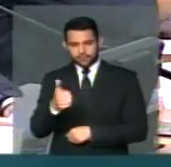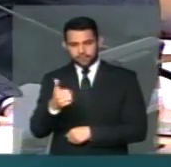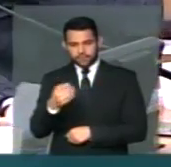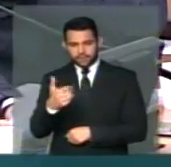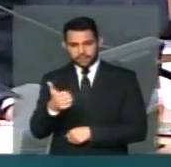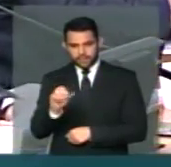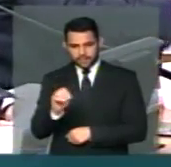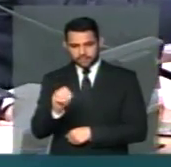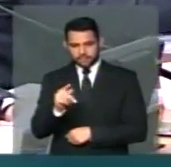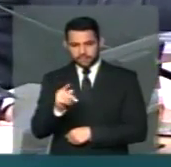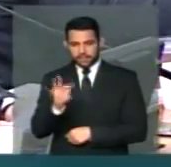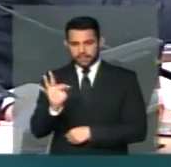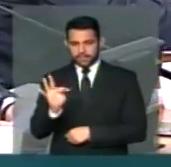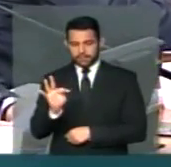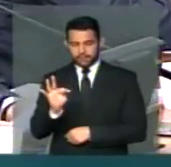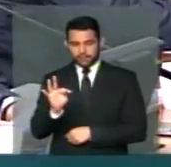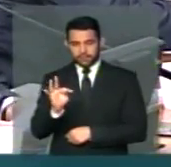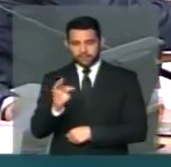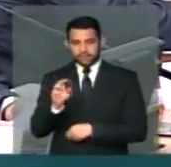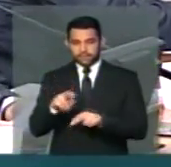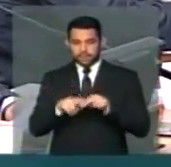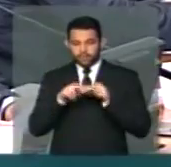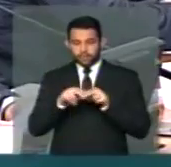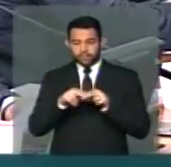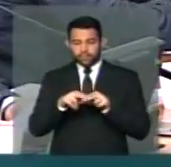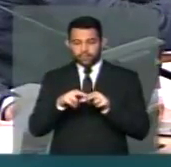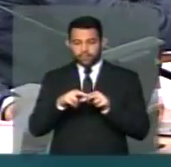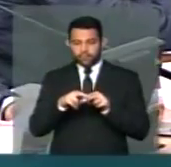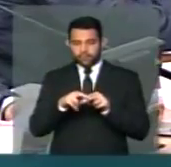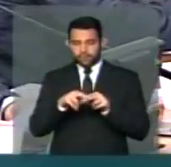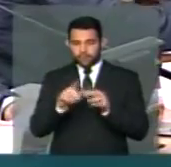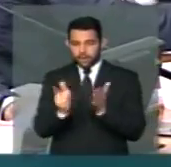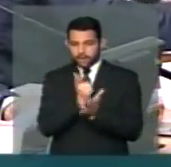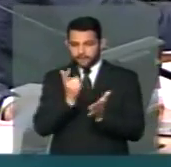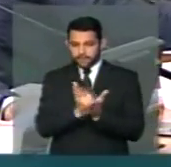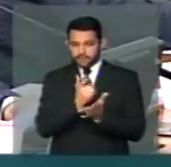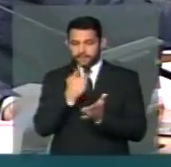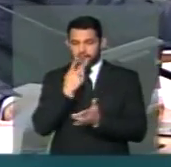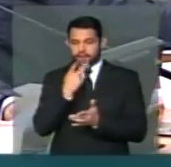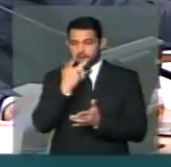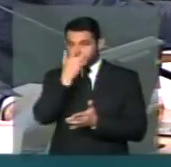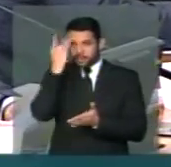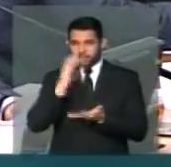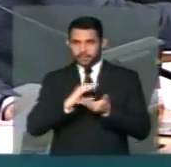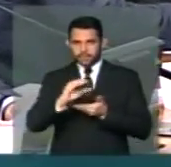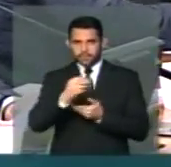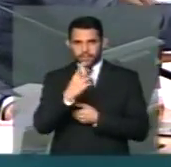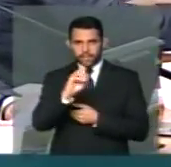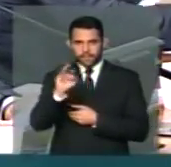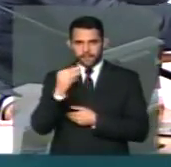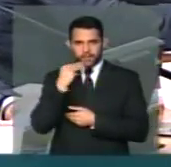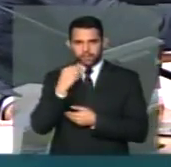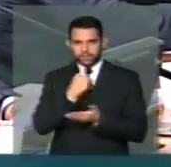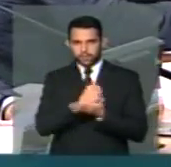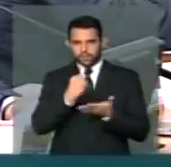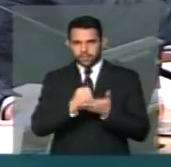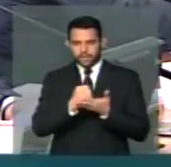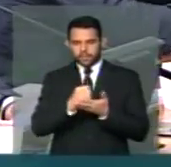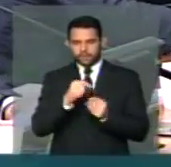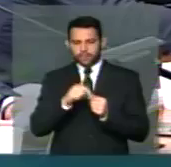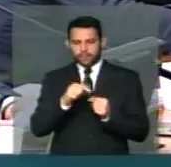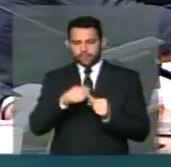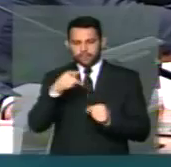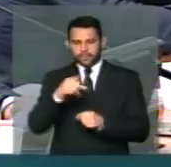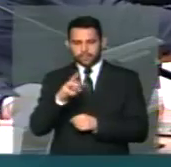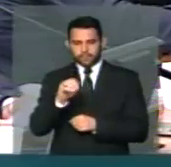2006-2010, PT. De acordo com a reportagem, Pessoa pretende dizer também que repassou 30 milhões de reais em contratos superfaturados à Petrobras